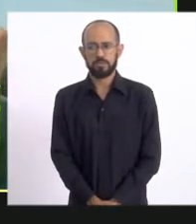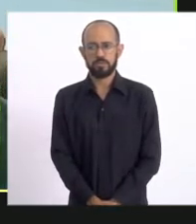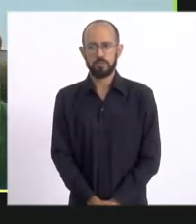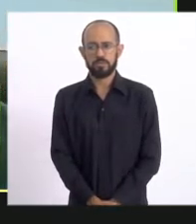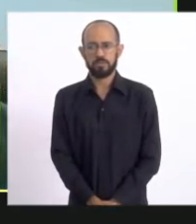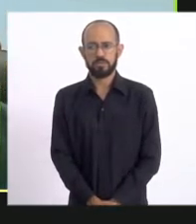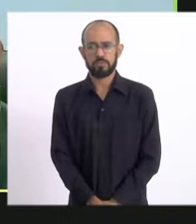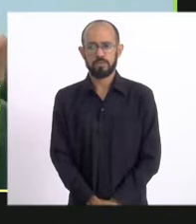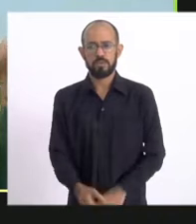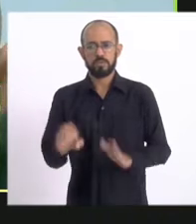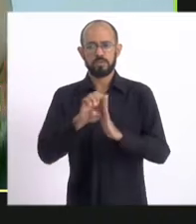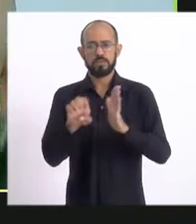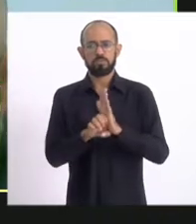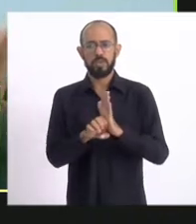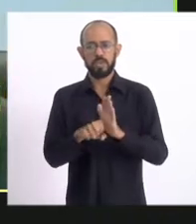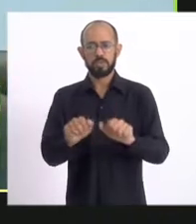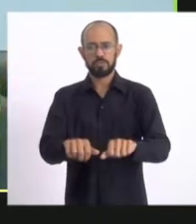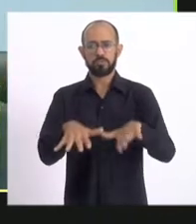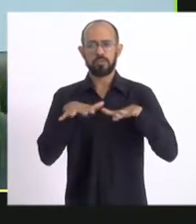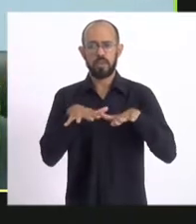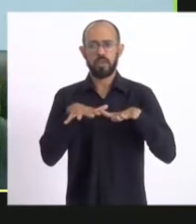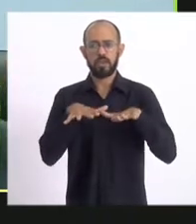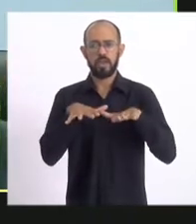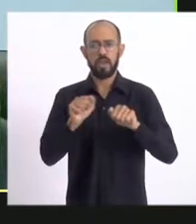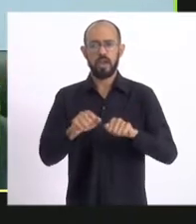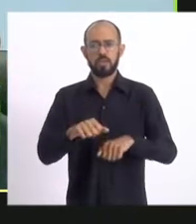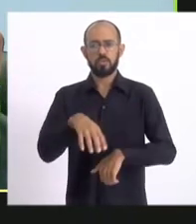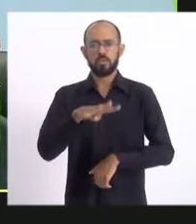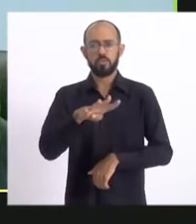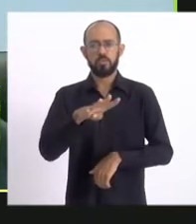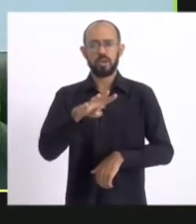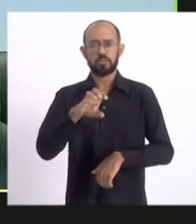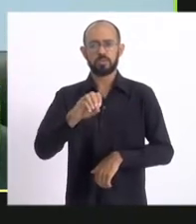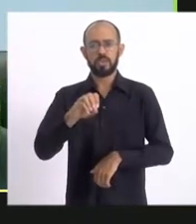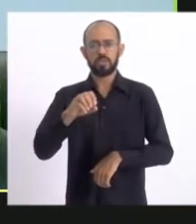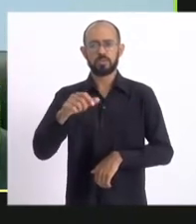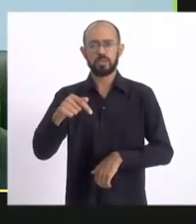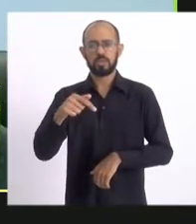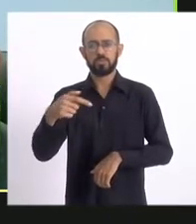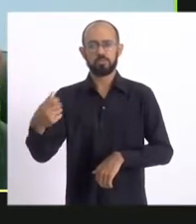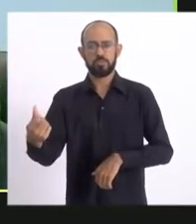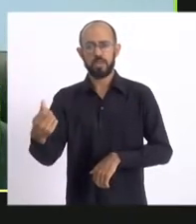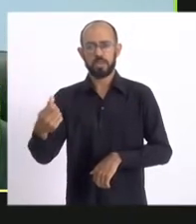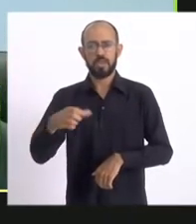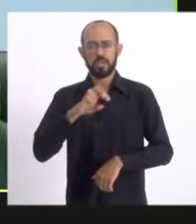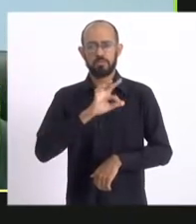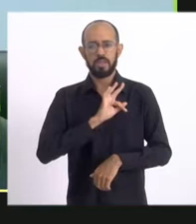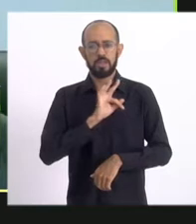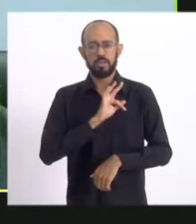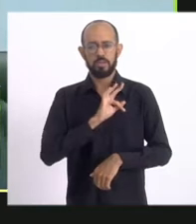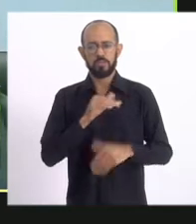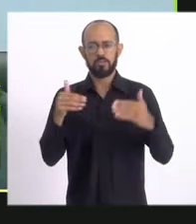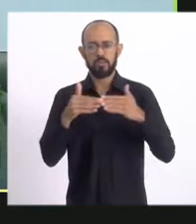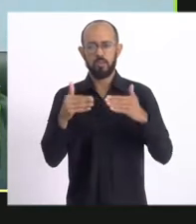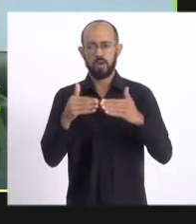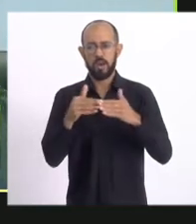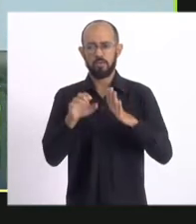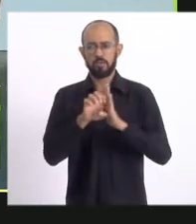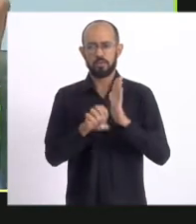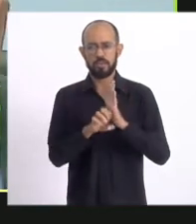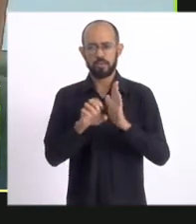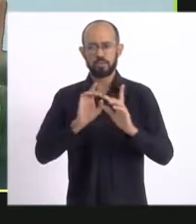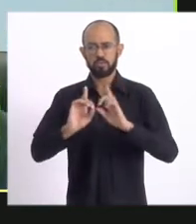grande. 3. Emendas de plenário ao projeto de lei 4076/2018, autoria da deputada Marta Rocha. Parecer é favorável à emenda. Em